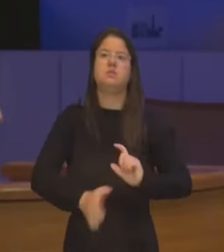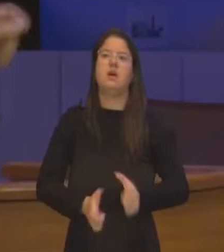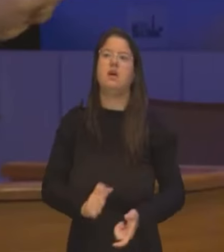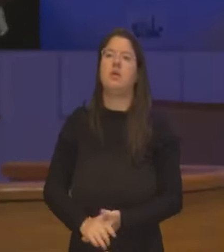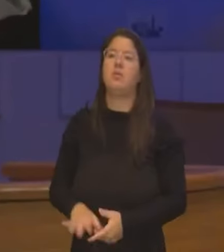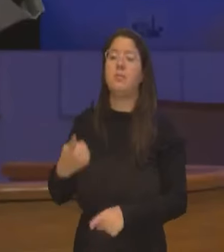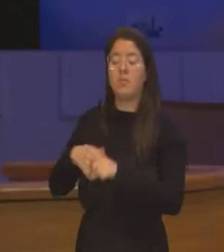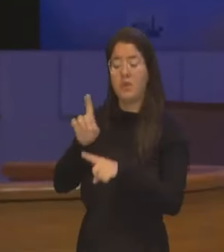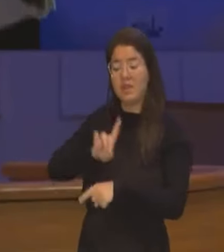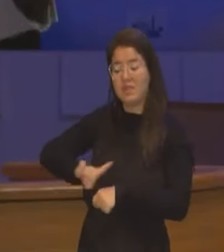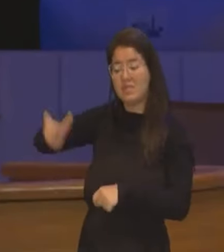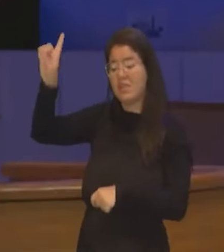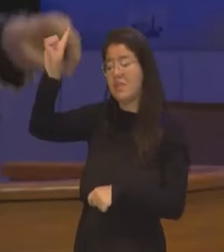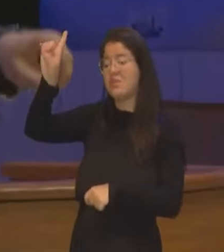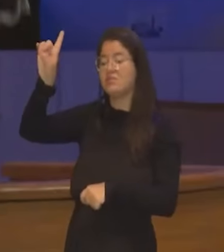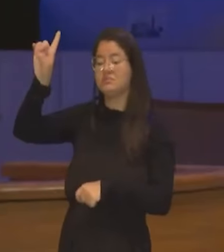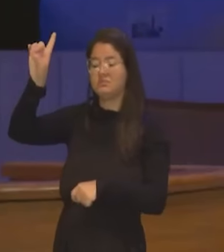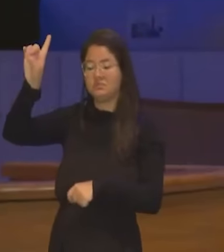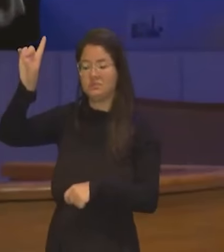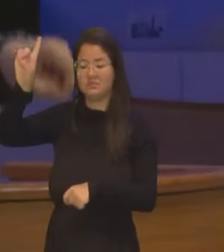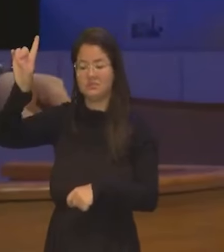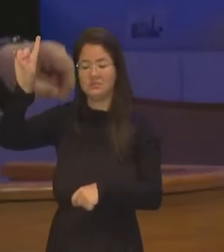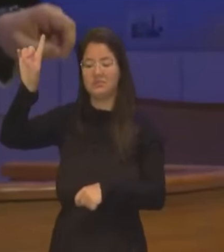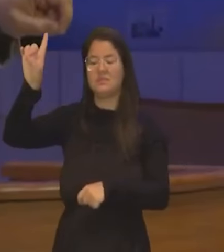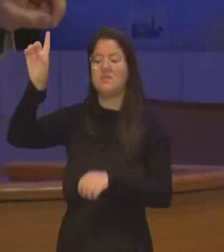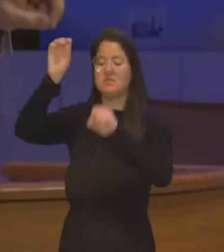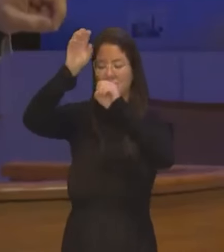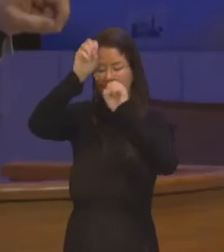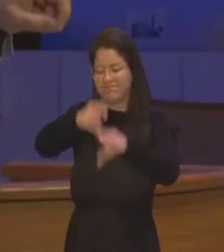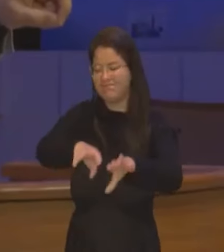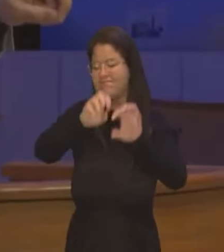Porque Deus havia levado aquele povo àquele lugar para aprender.